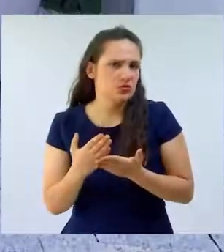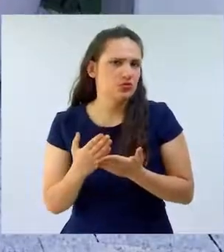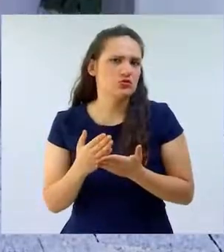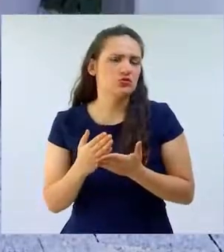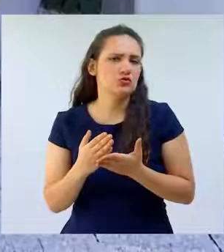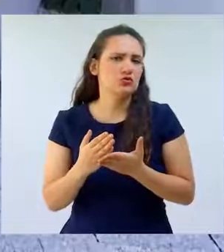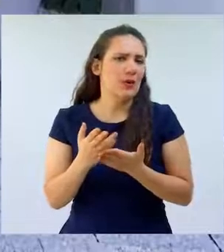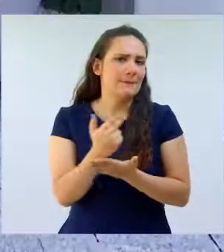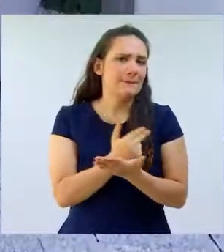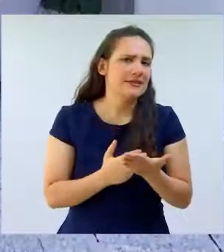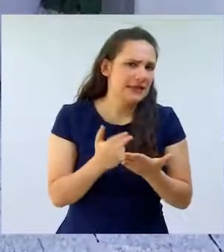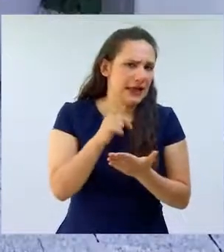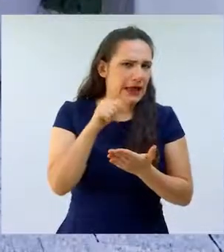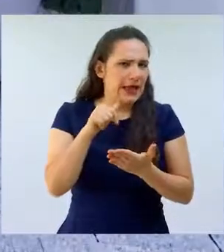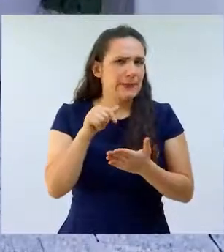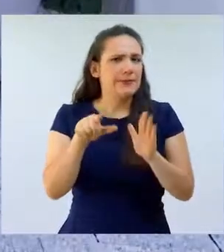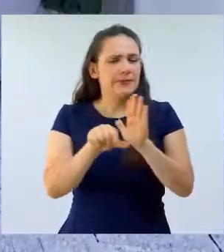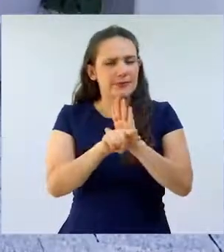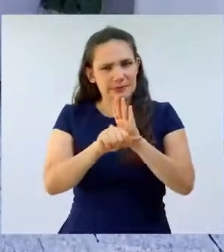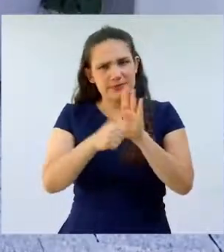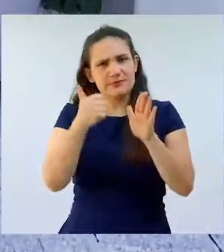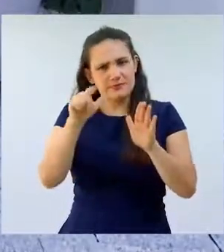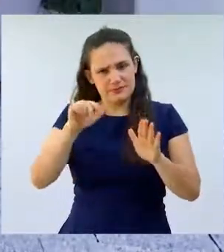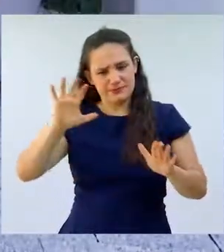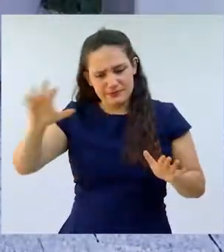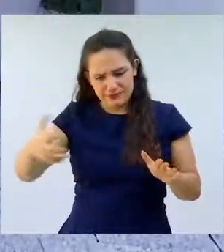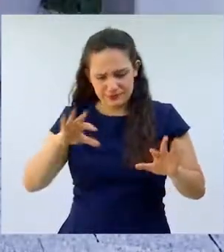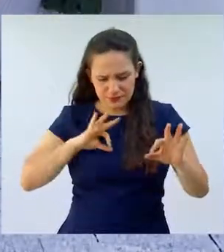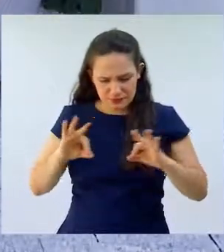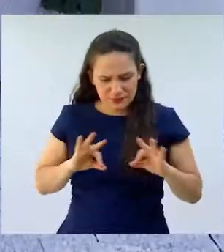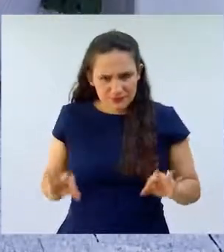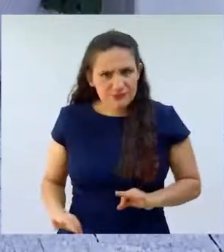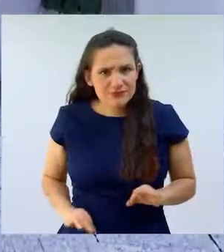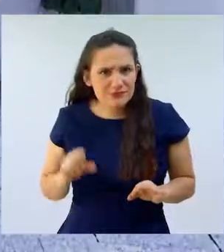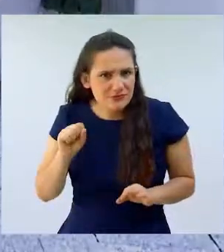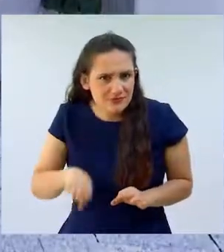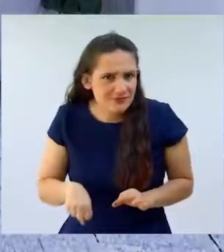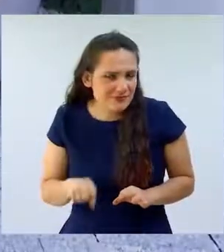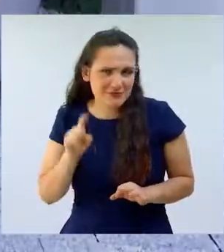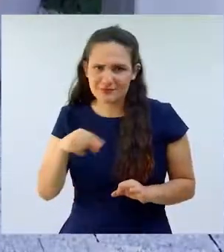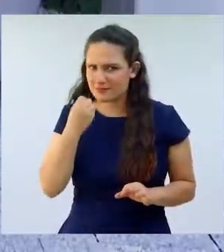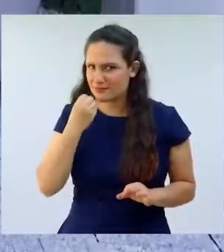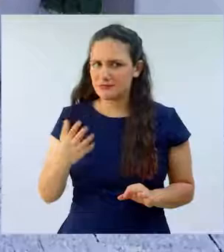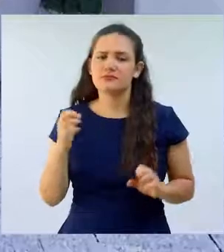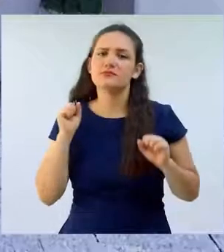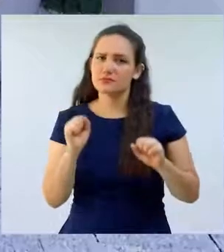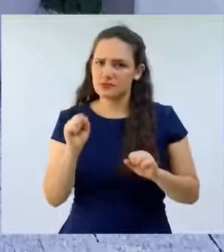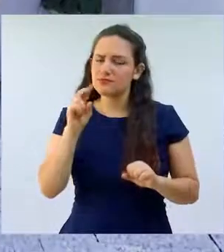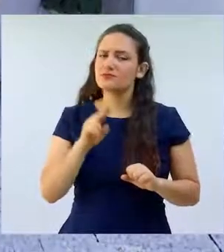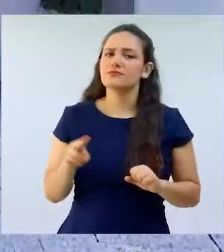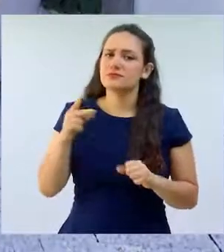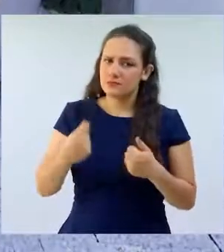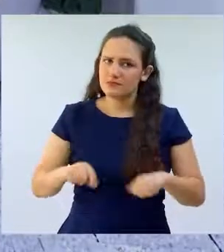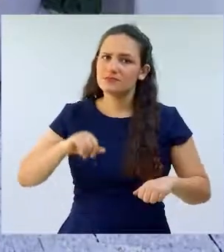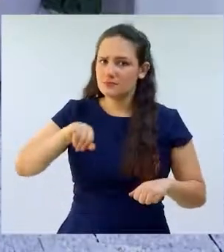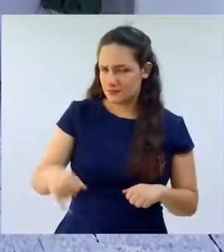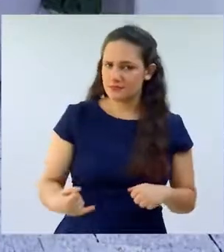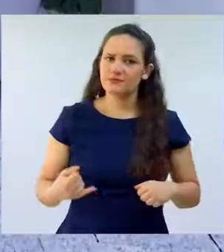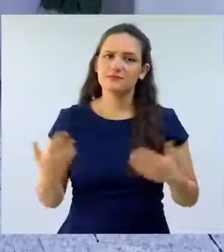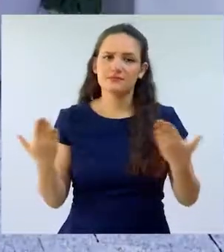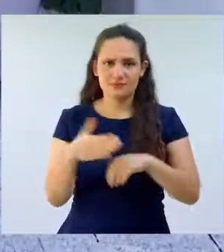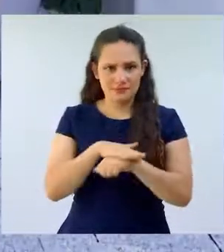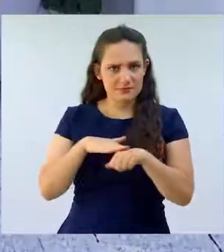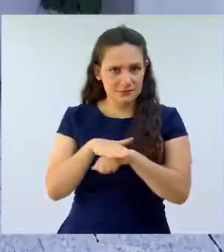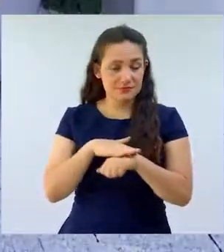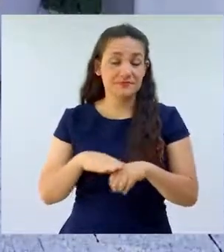primeira? Conta pra gente, pra quem não é aqui de Campo Grande, porque hoje em dia, esse mundo maravilhoso da comunicação, o programa vai pra tudo quanto é parte do mundo, né? Interessante saber. Conta